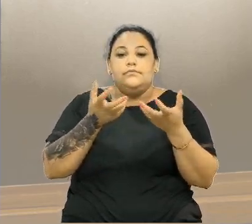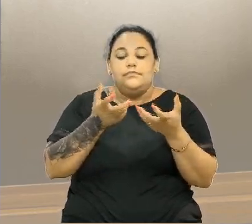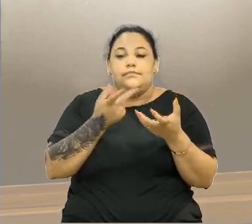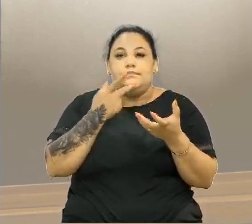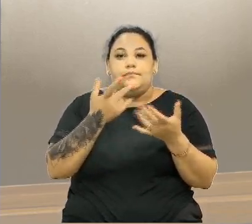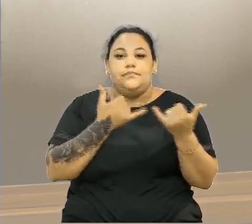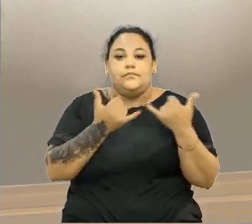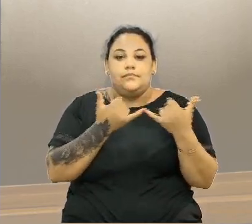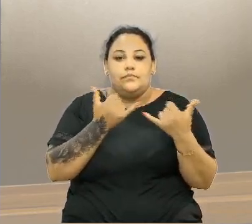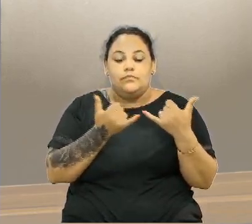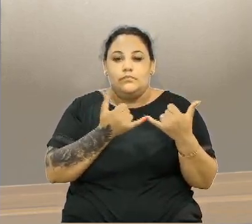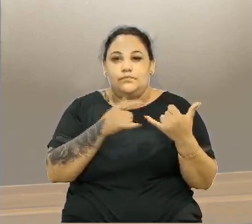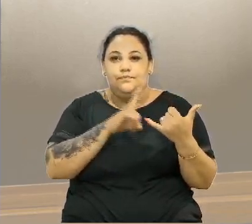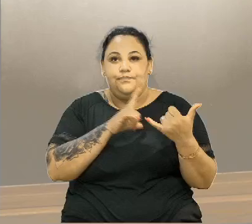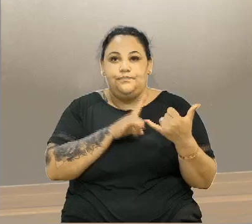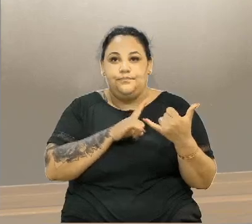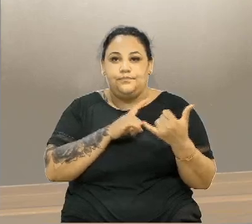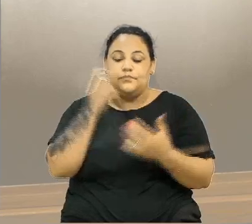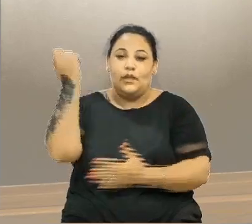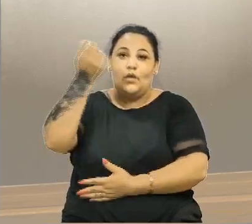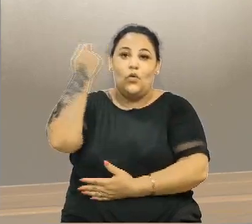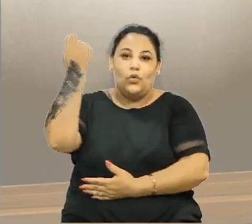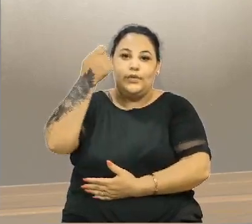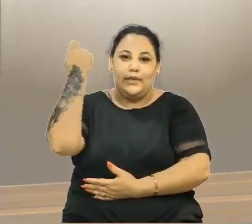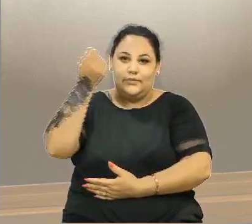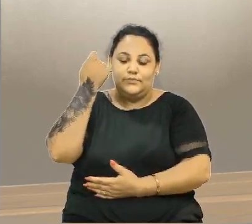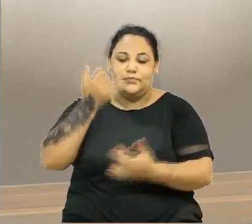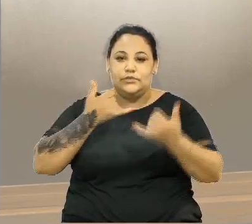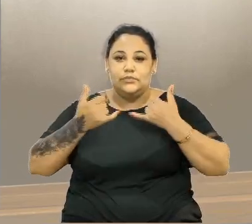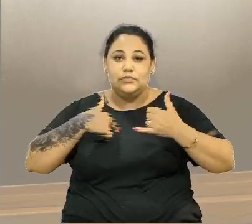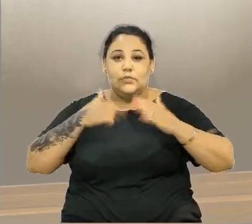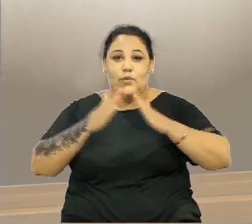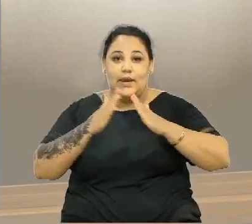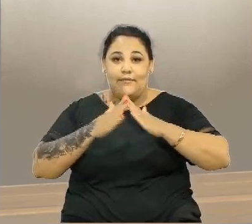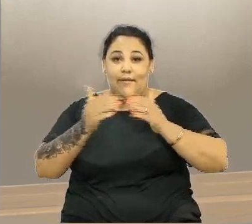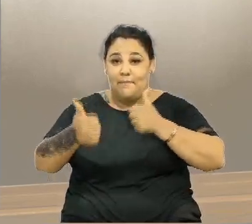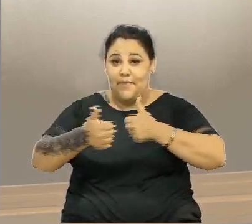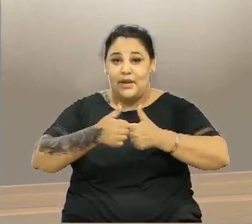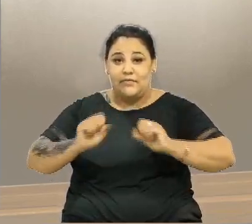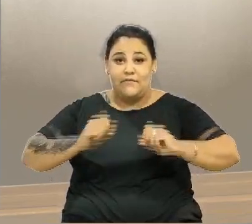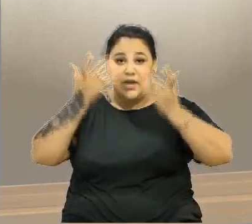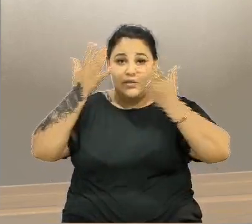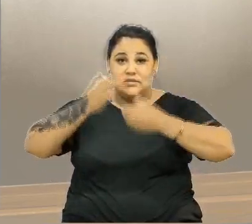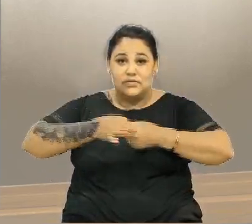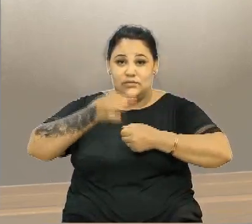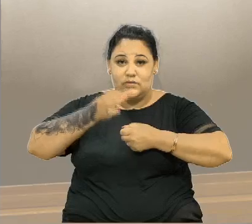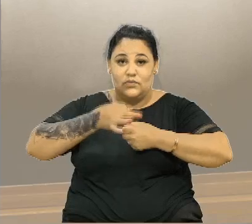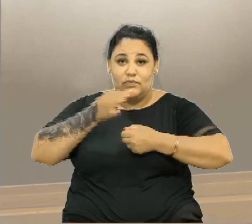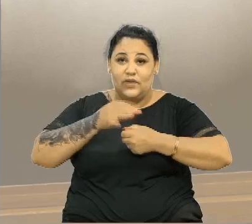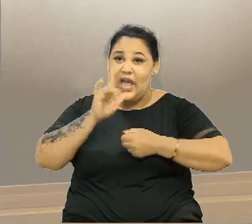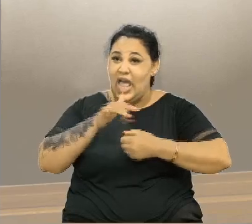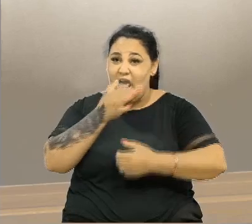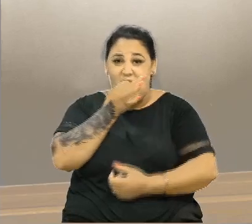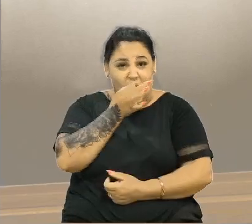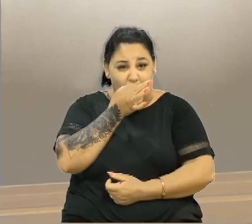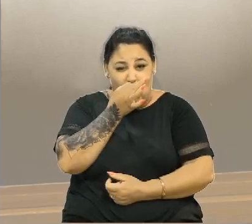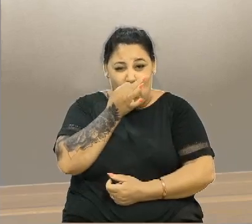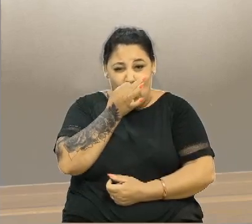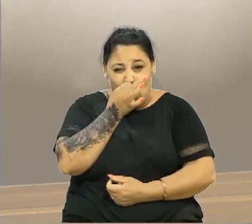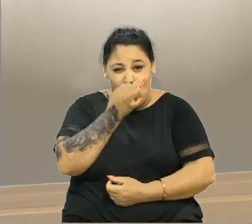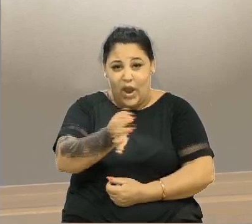exemplo, quando tem os rodeios, eu morava lá perto da Festa da Uva, era um potreiro que virava aquele